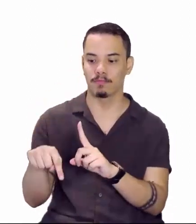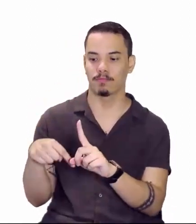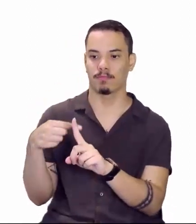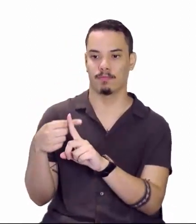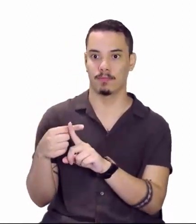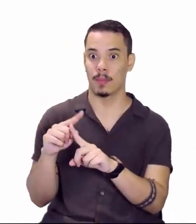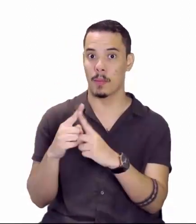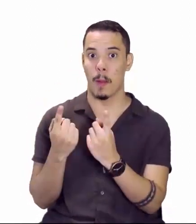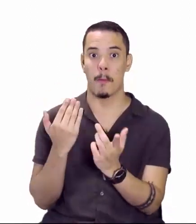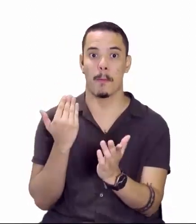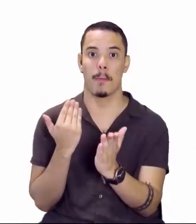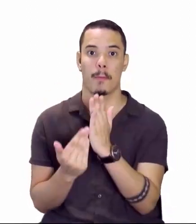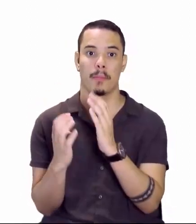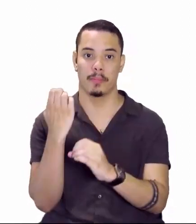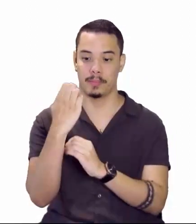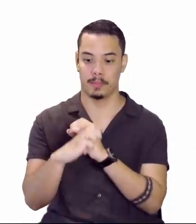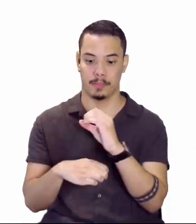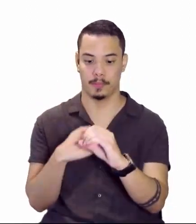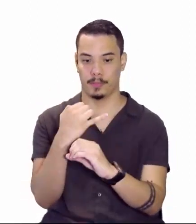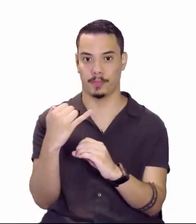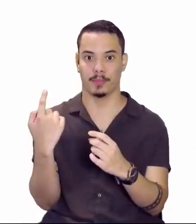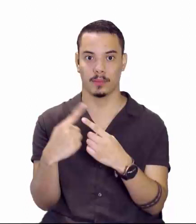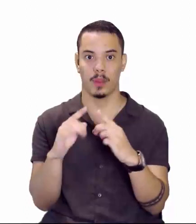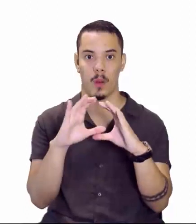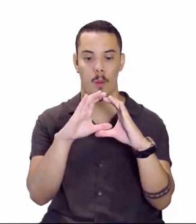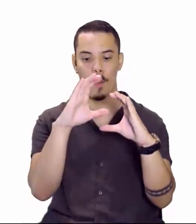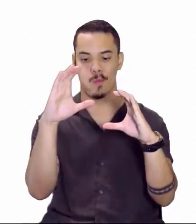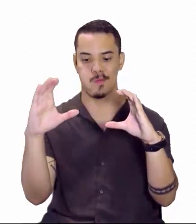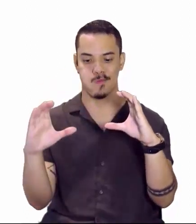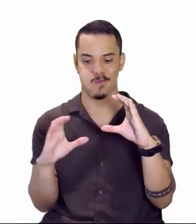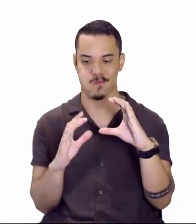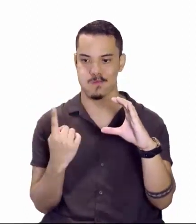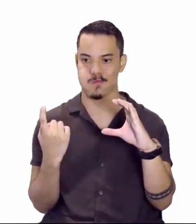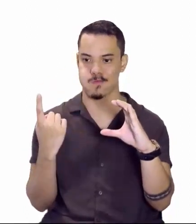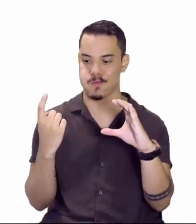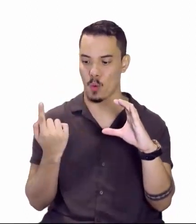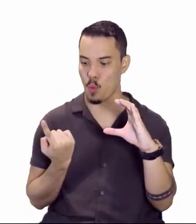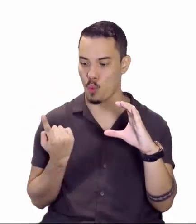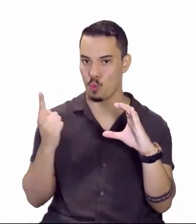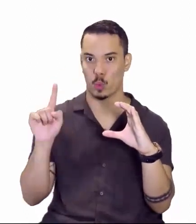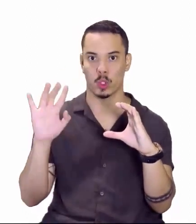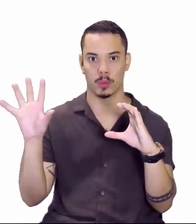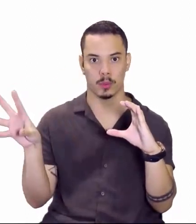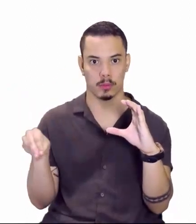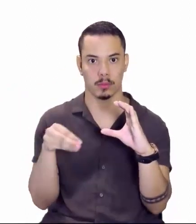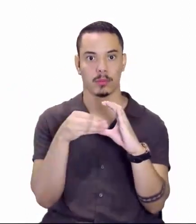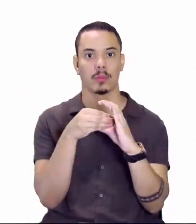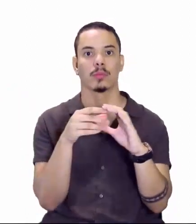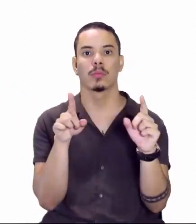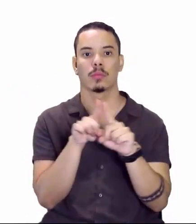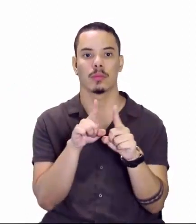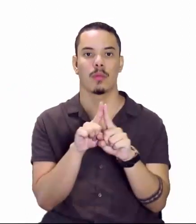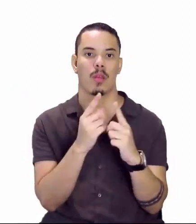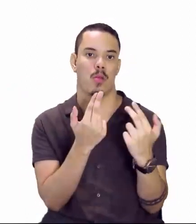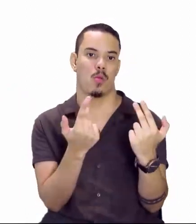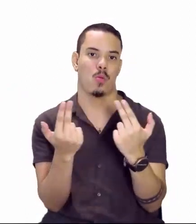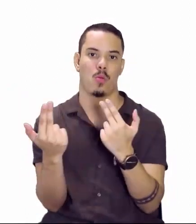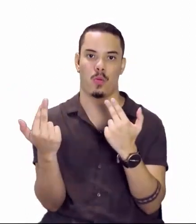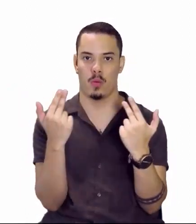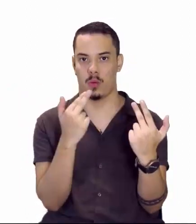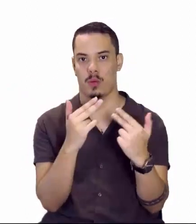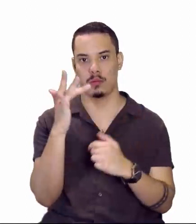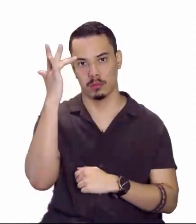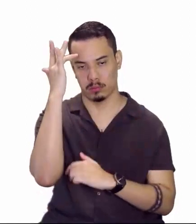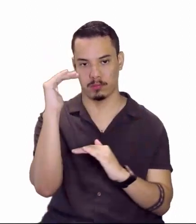ele perde elétron para que na sua última camada ele fique igual os gases nobres também.